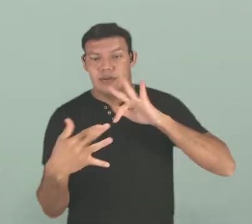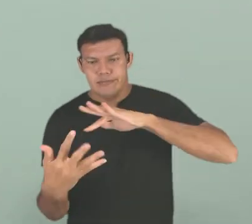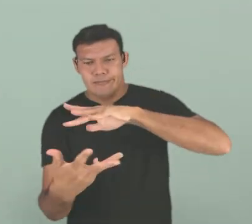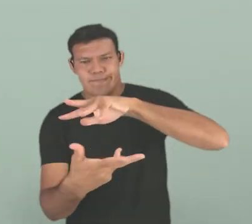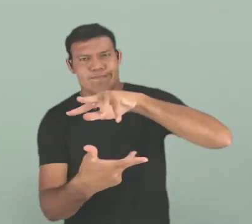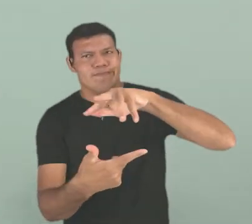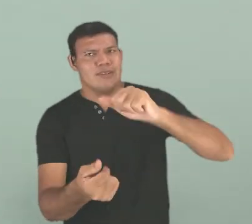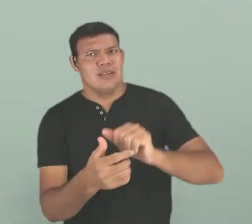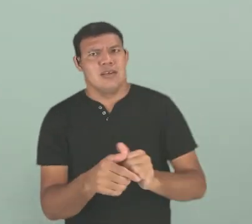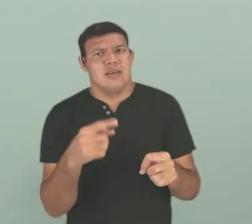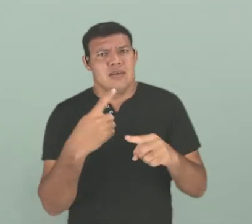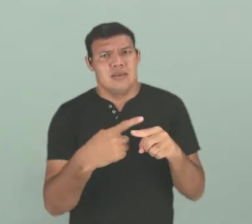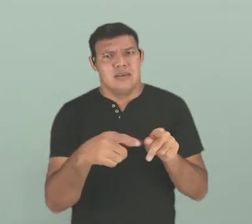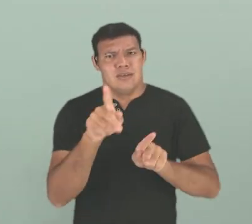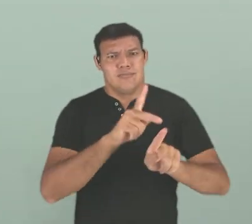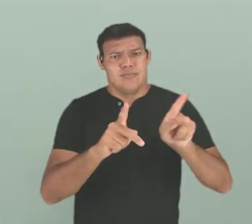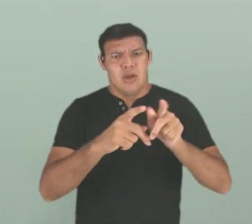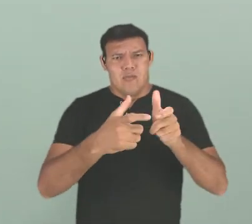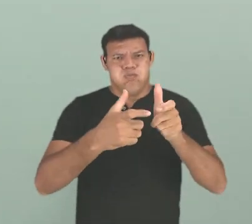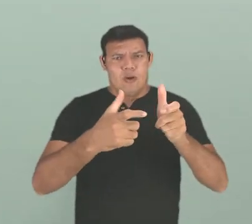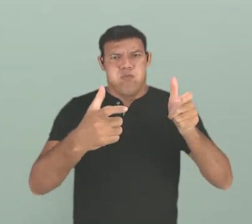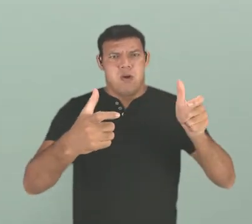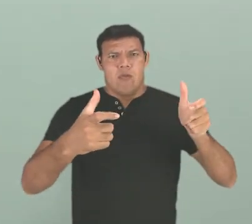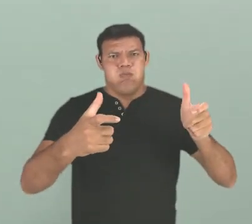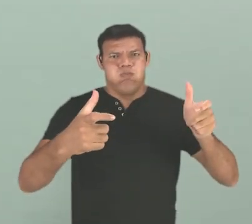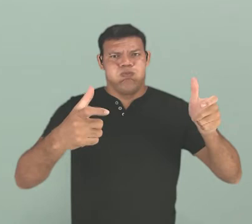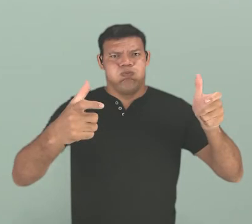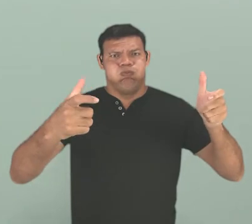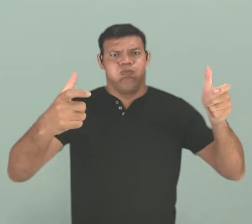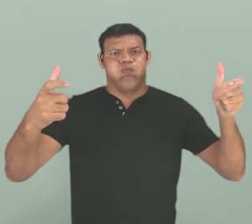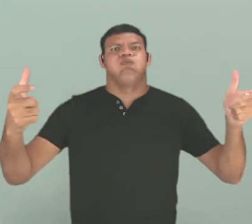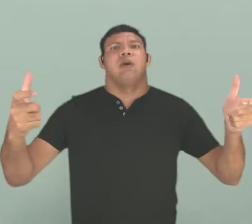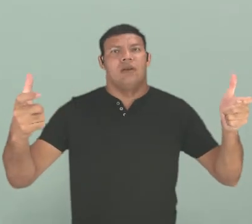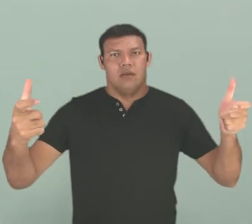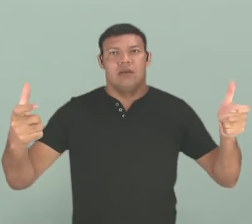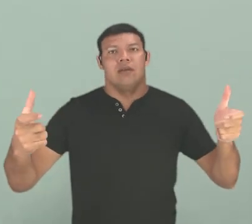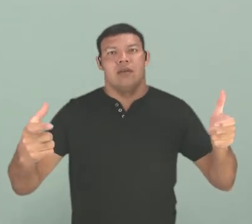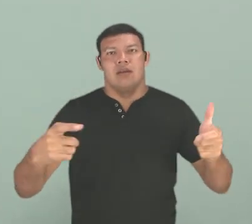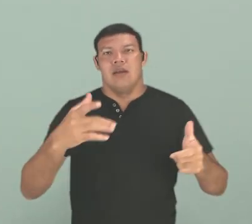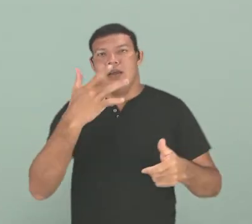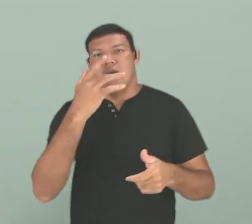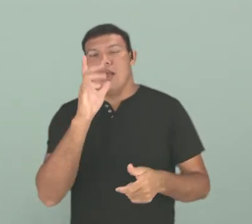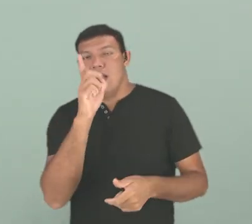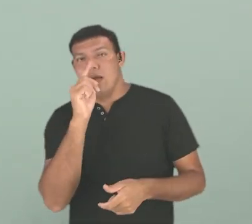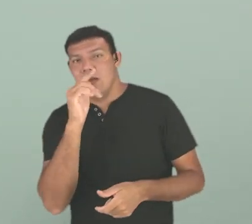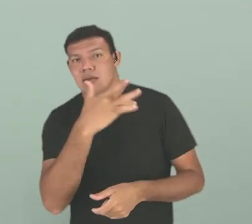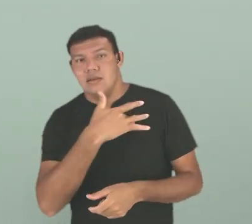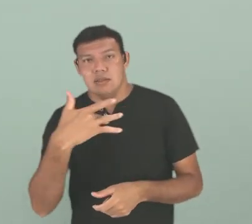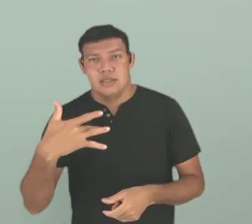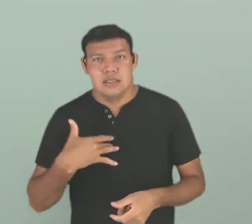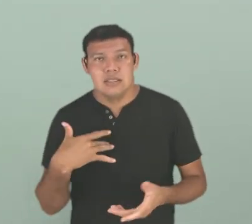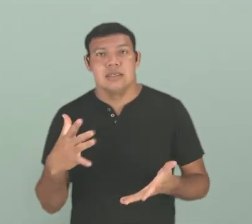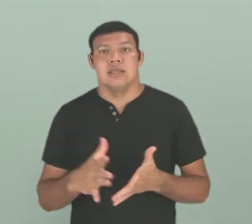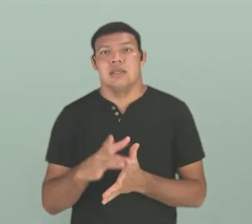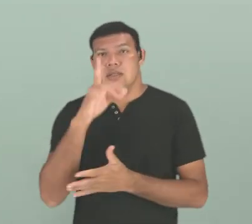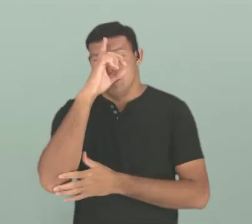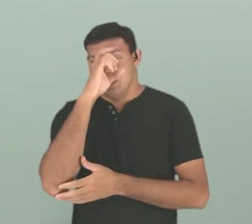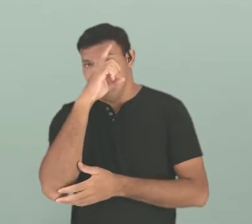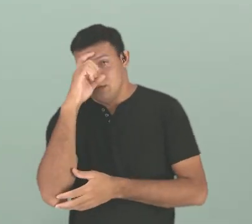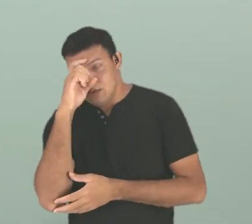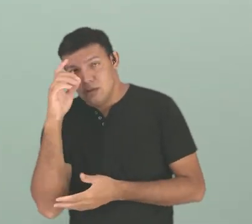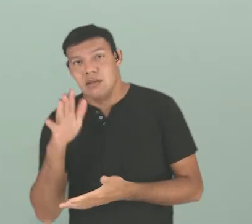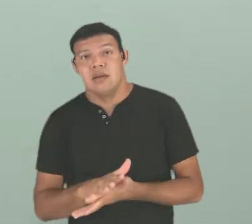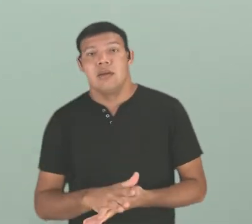não suporte uma população crescendo, água potável, hospitais para atender. Vocês viram agora a demanda com a pandemia.